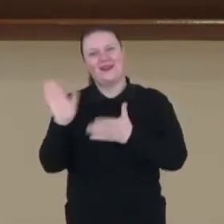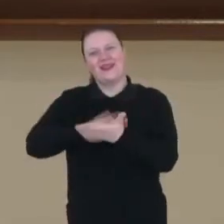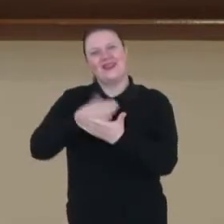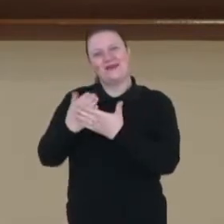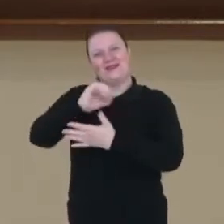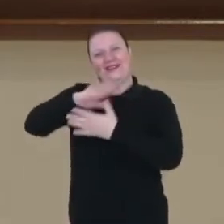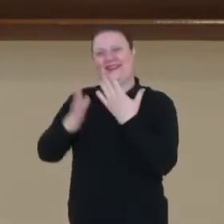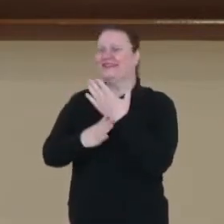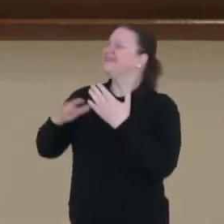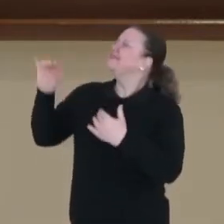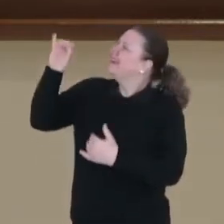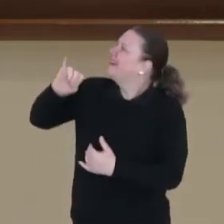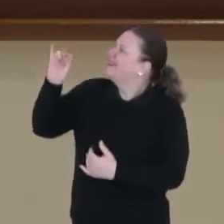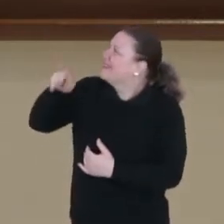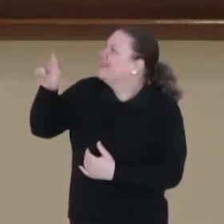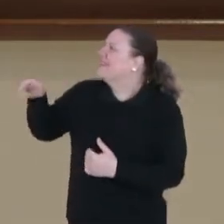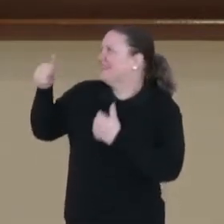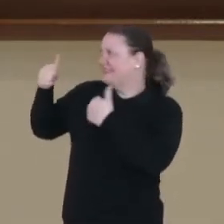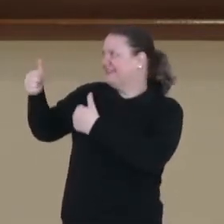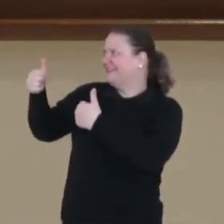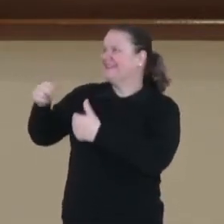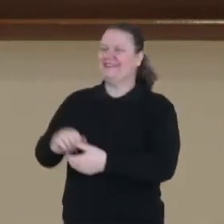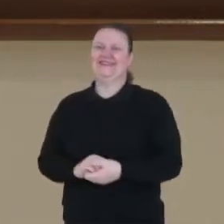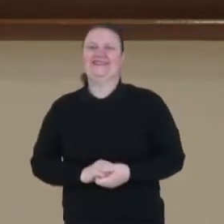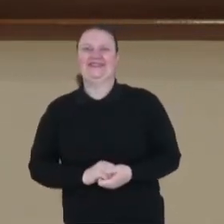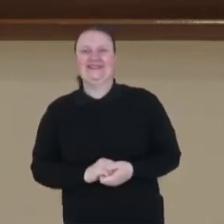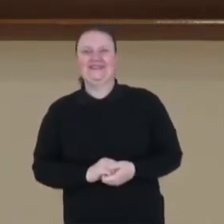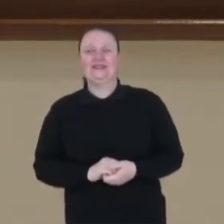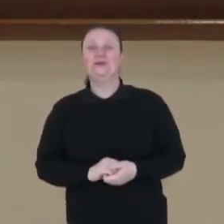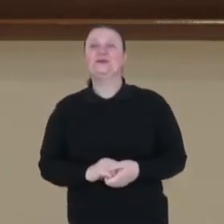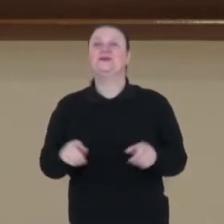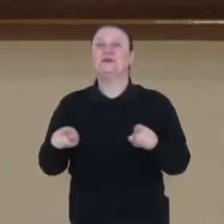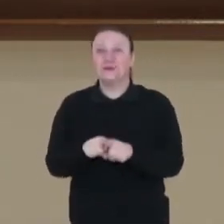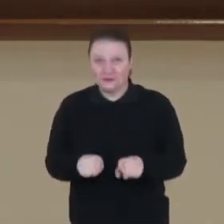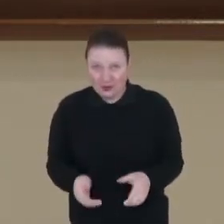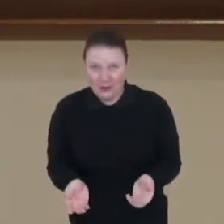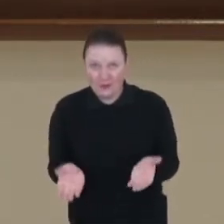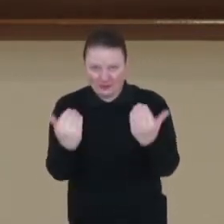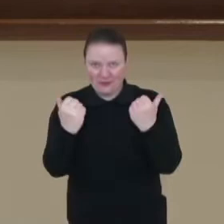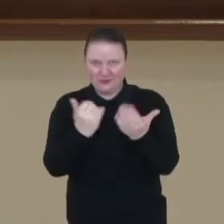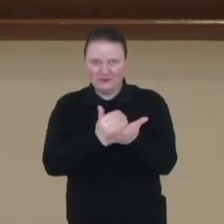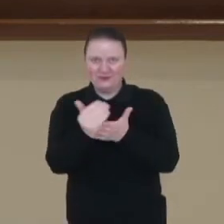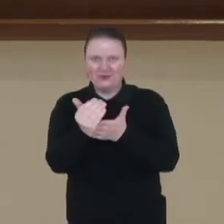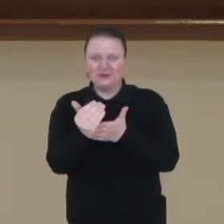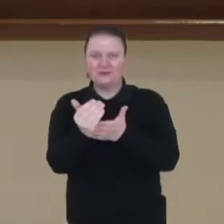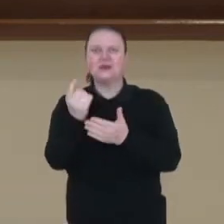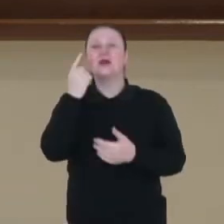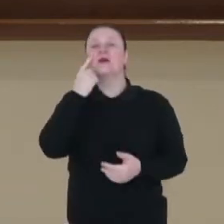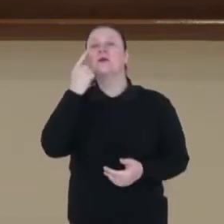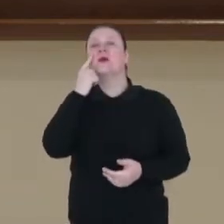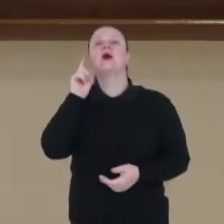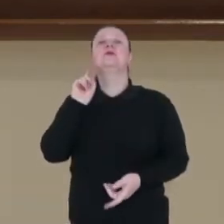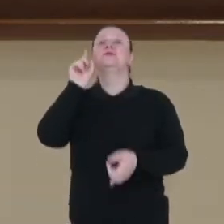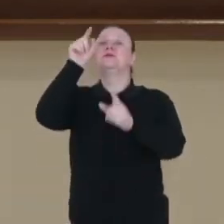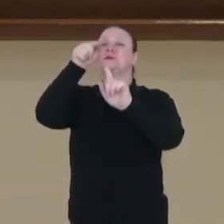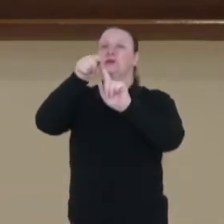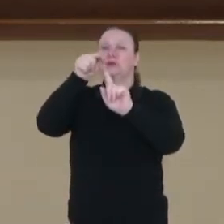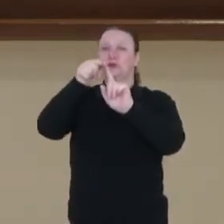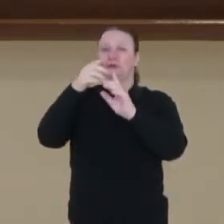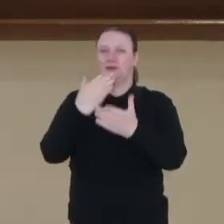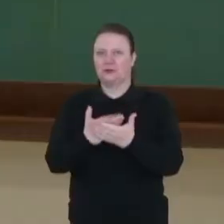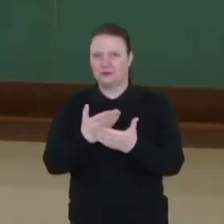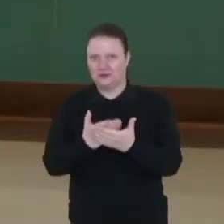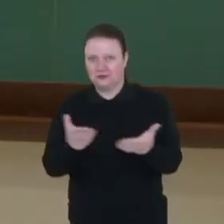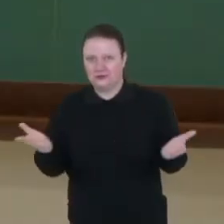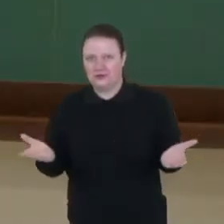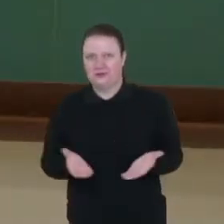intérprete, a Cláudia. E eu acho que agora a gente já pode começar. Vamos dar uma olhada qual é o nosso objetivo. O que a gente